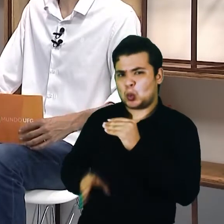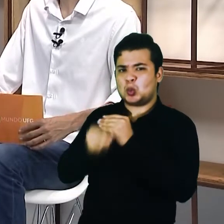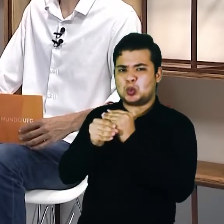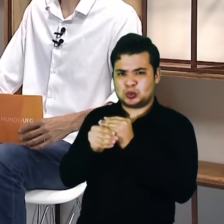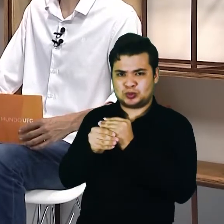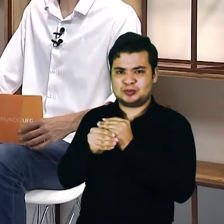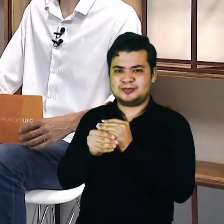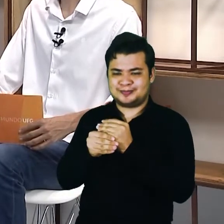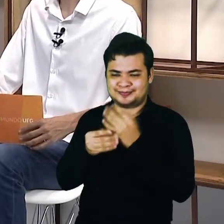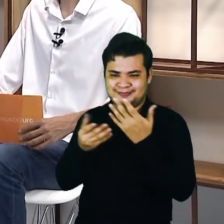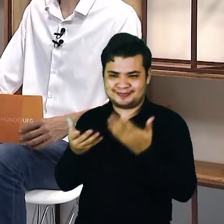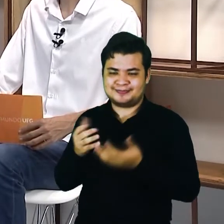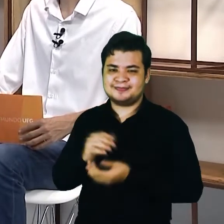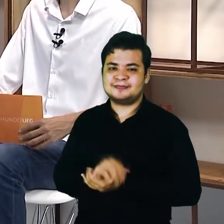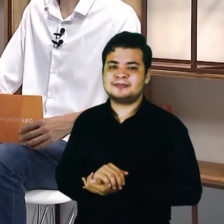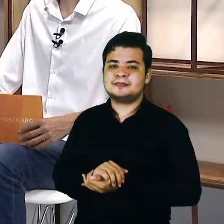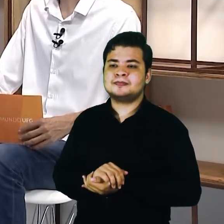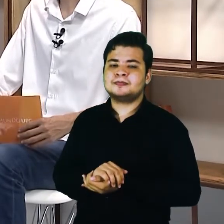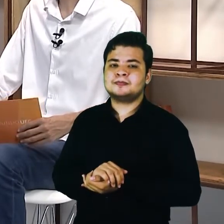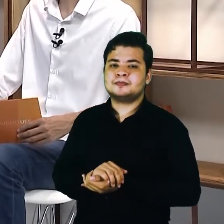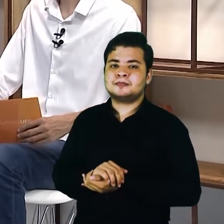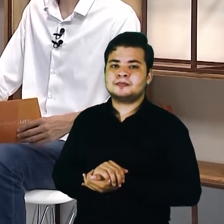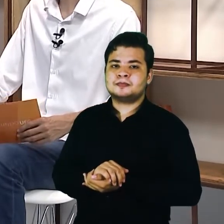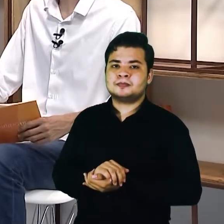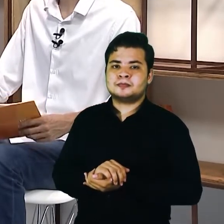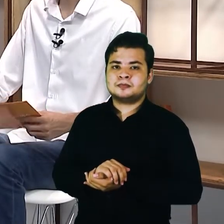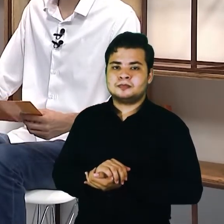Complementando a professora Ana Flávia, né?